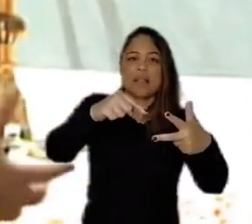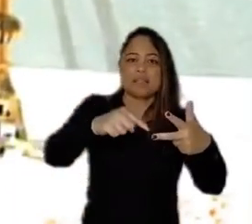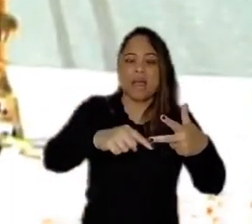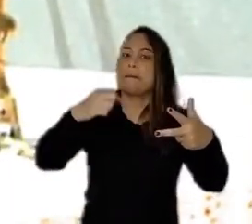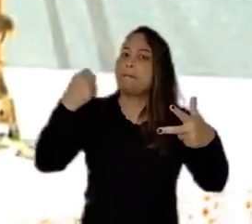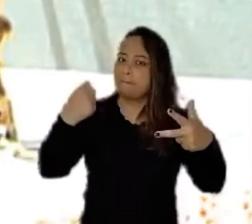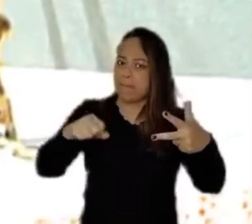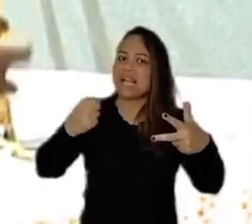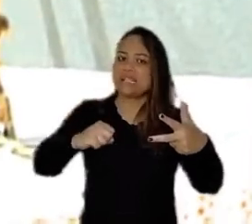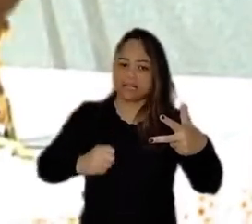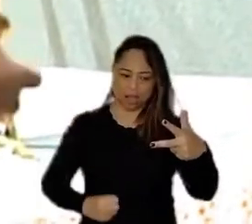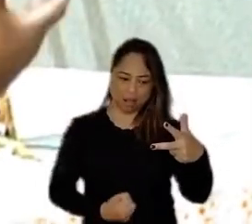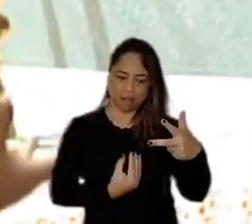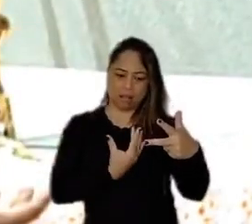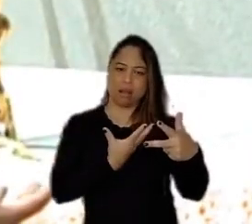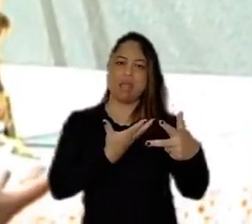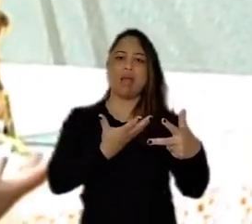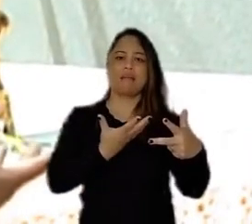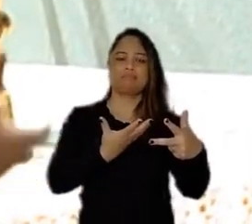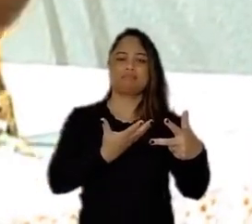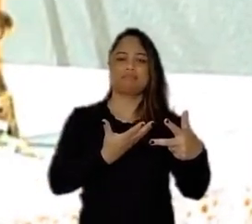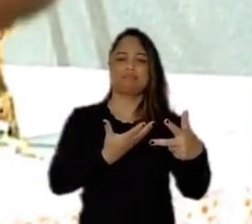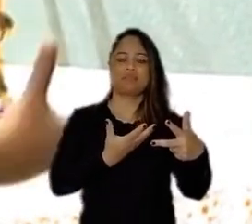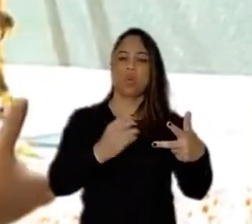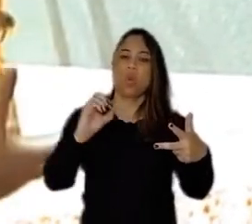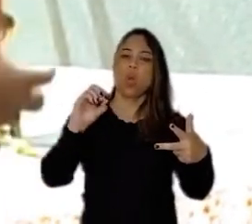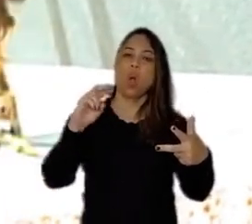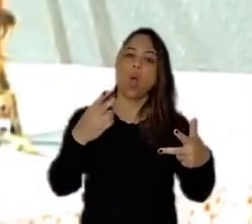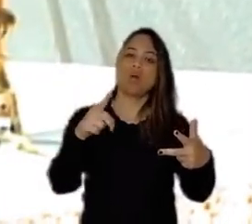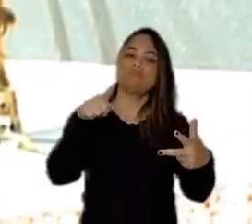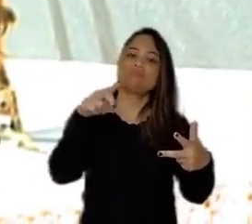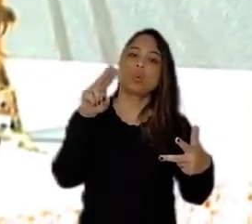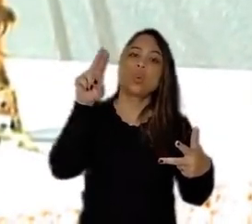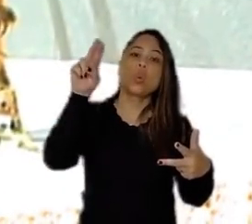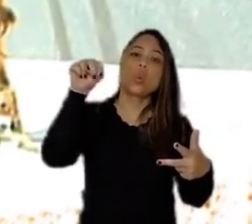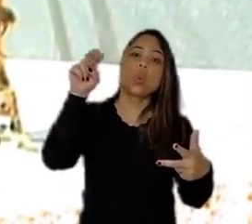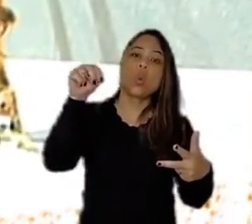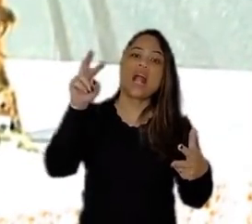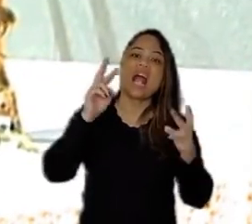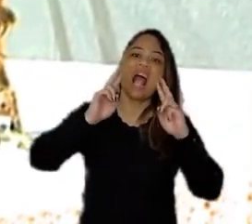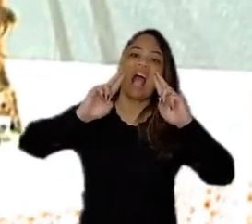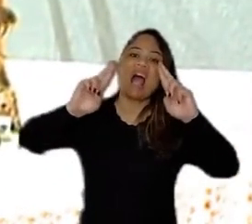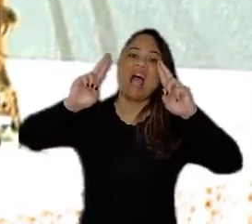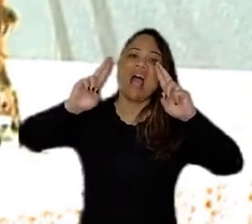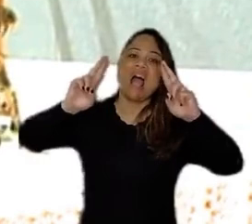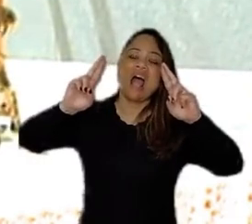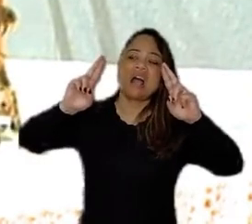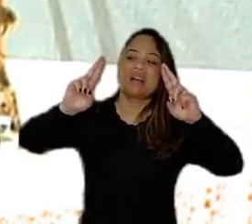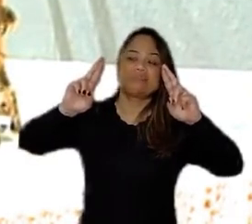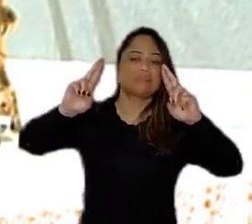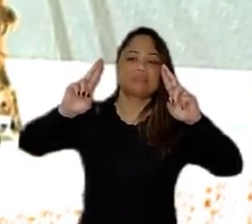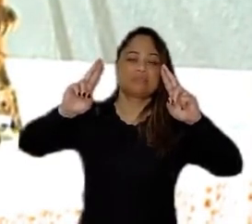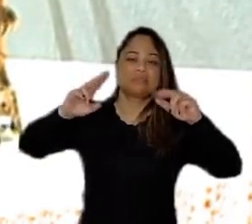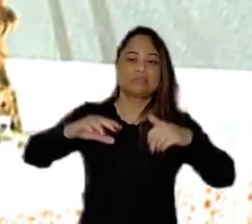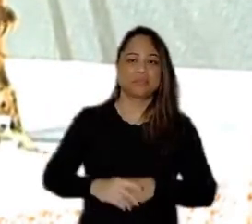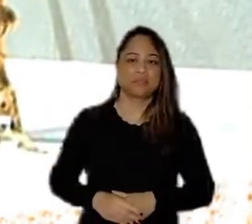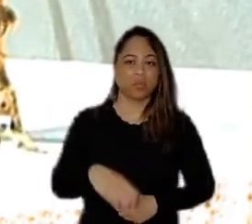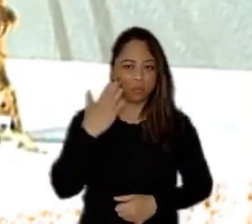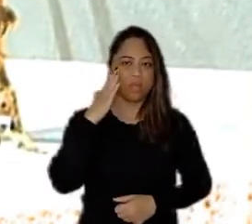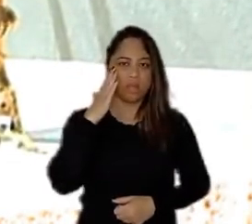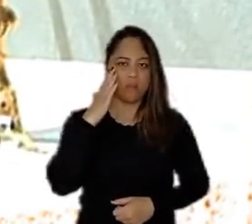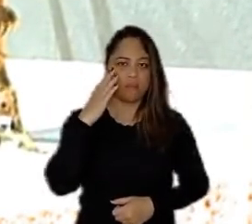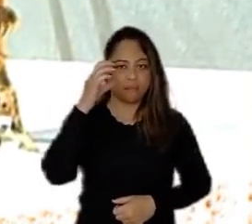criar essas 3 filhas, você nunca vai ter a esperança. Vamos aprender